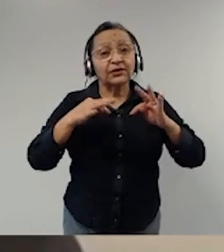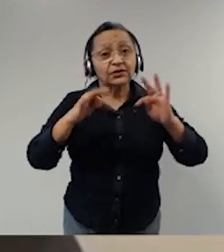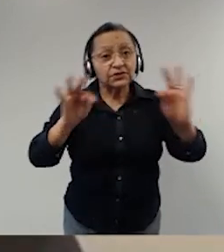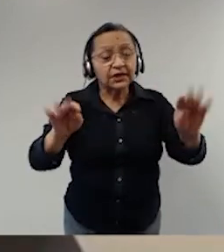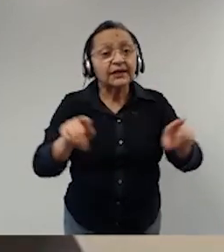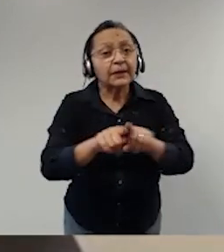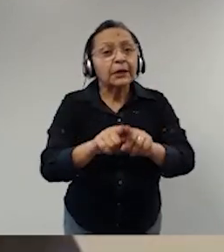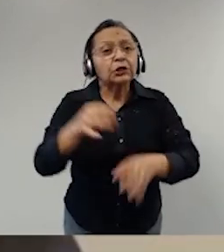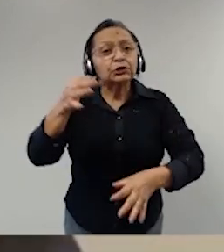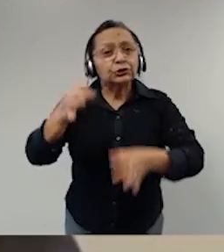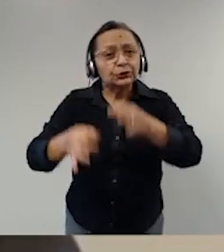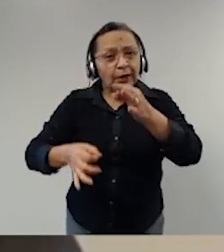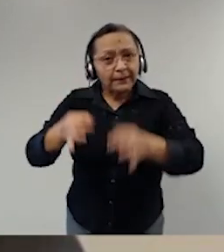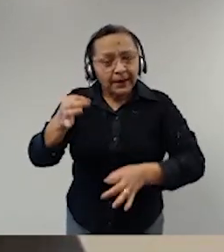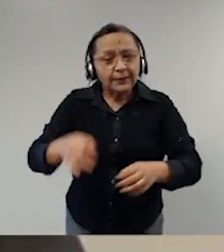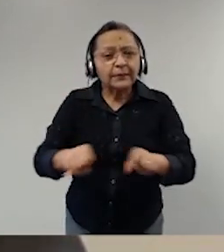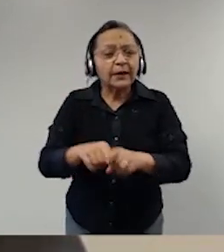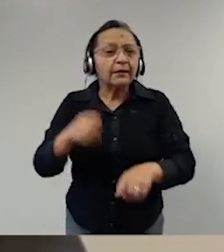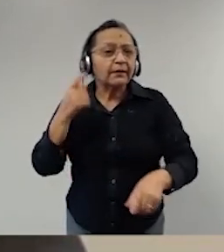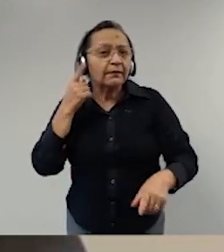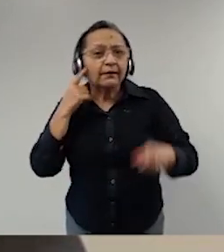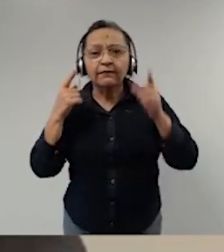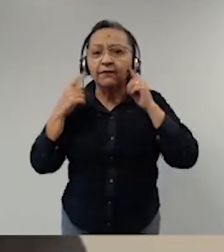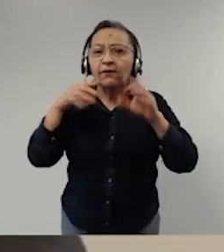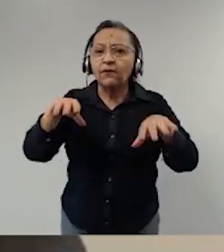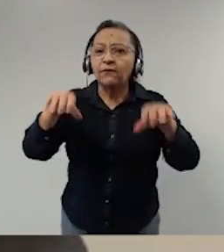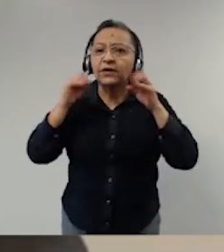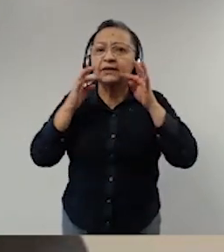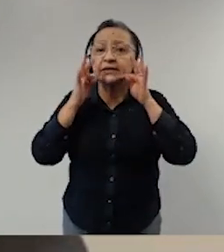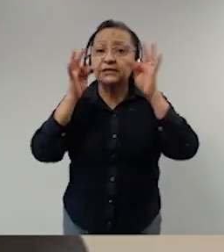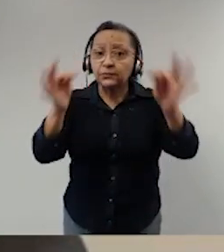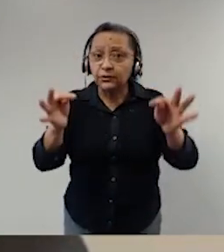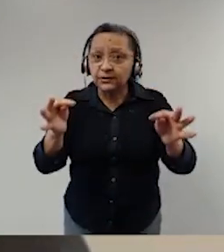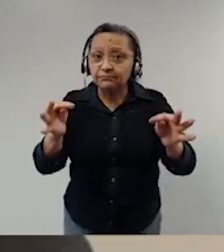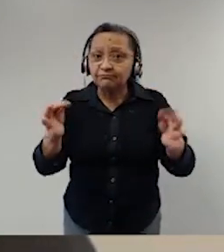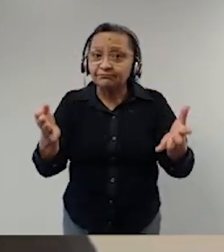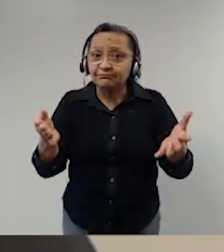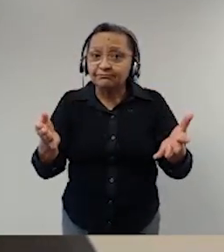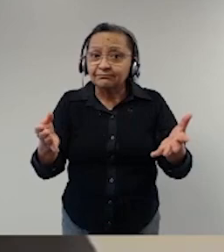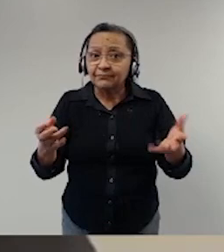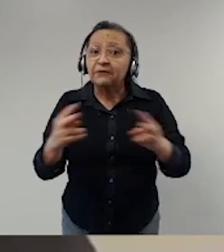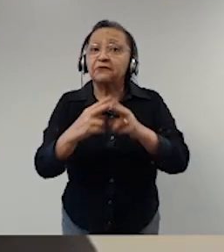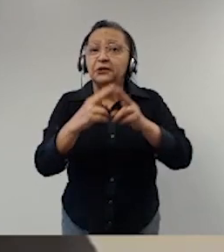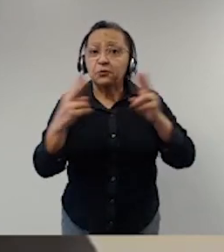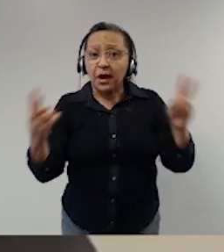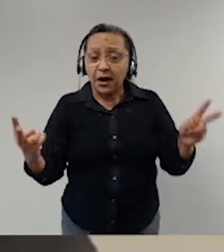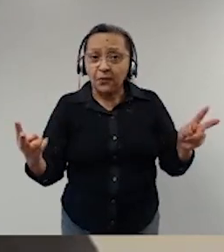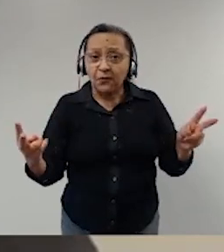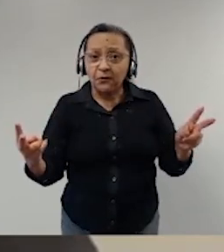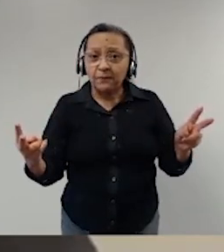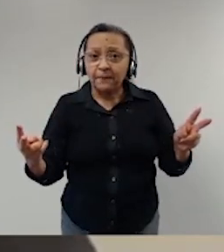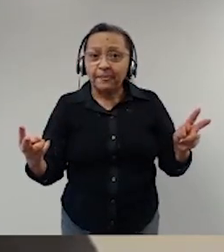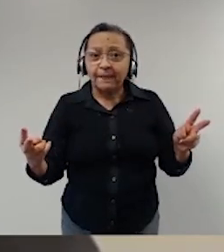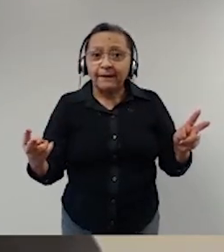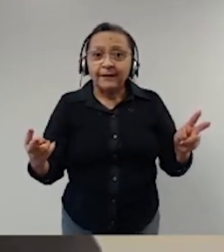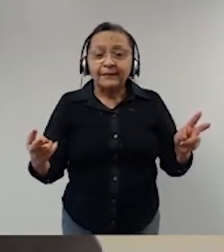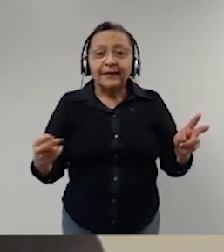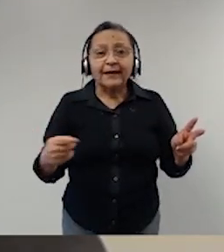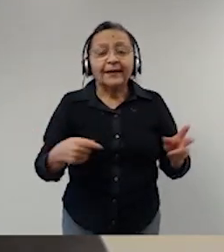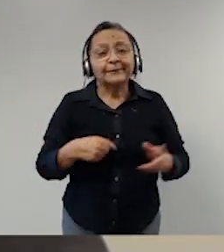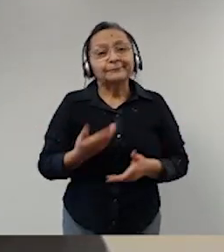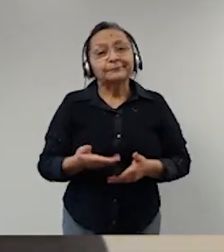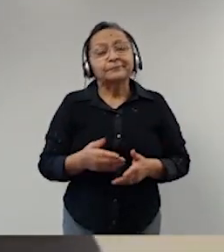julgamentos mesmo e a ouvir testemunhas, coisas que antes só em arbitragem já tinha ouvido testemunhas por videoconferência, mas nunca